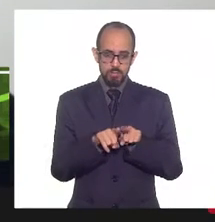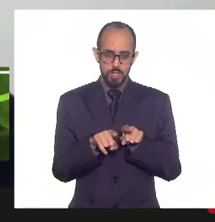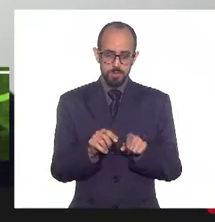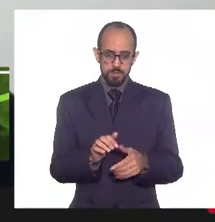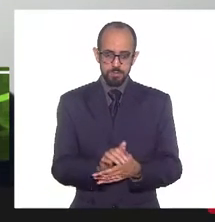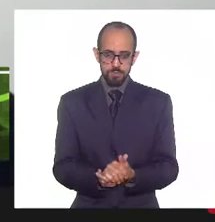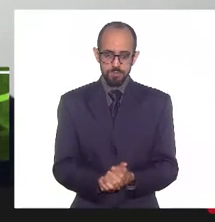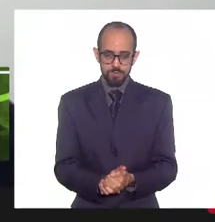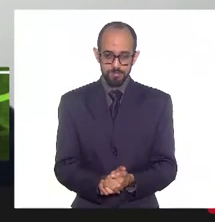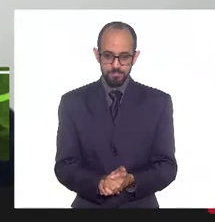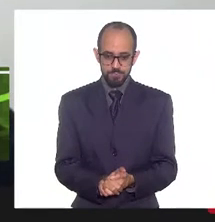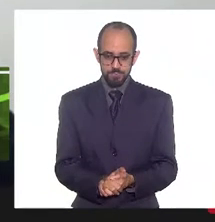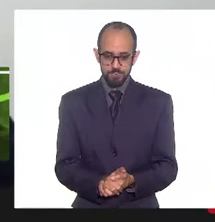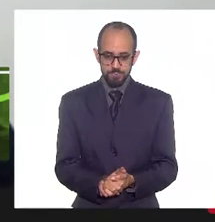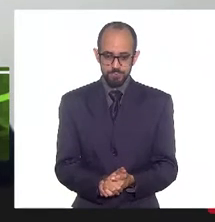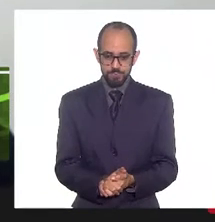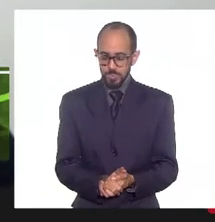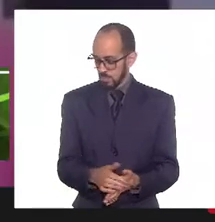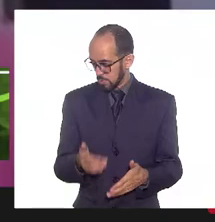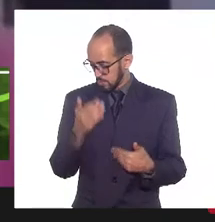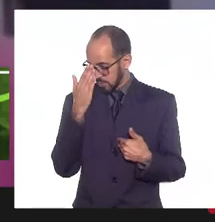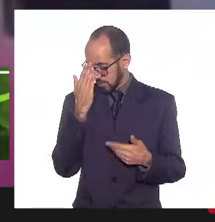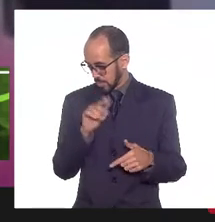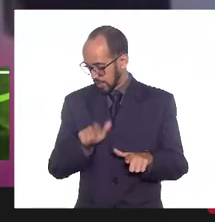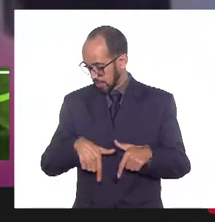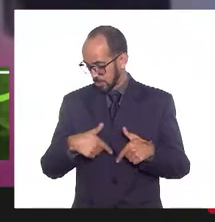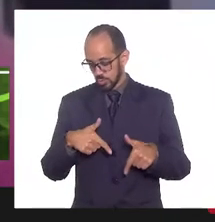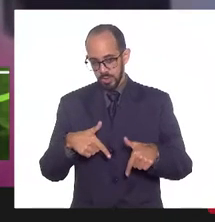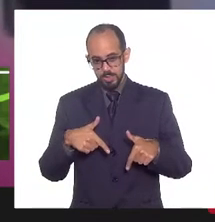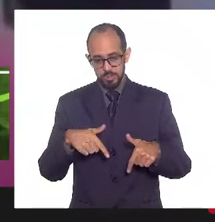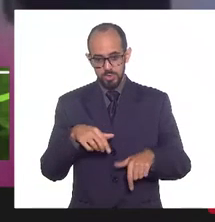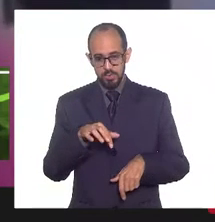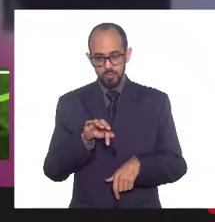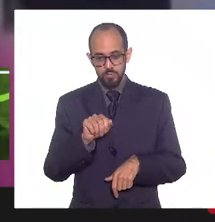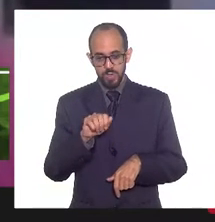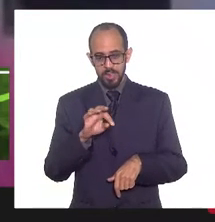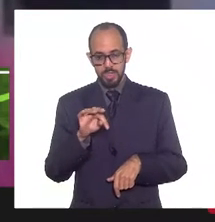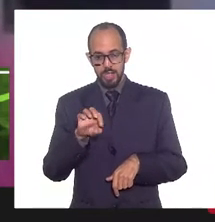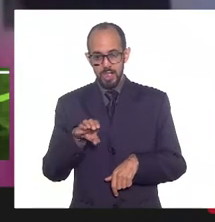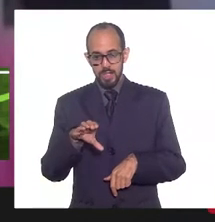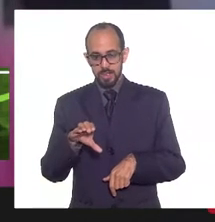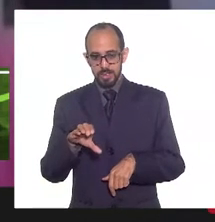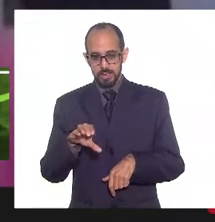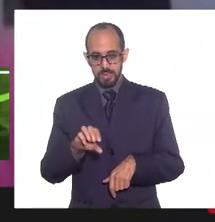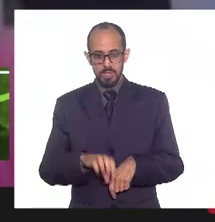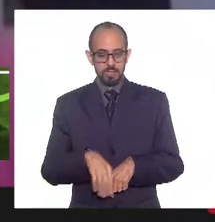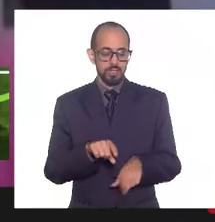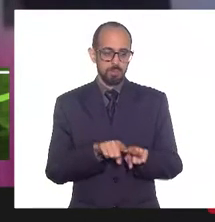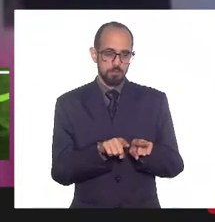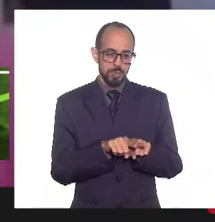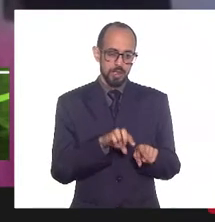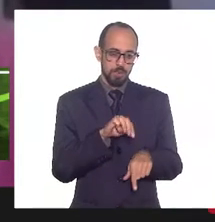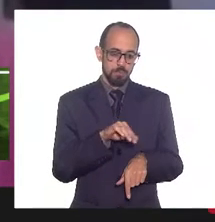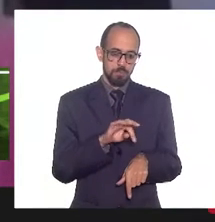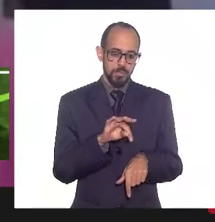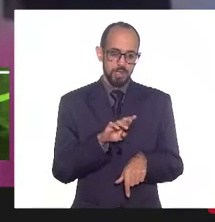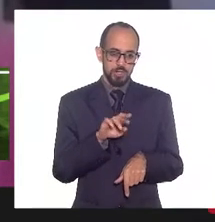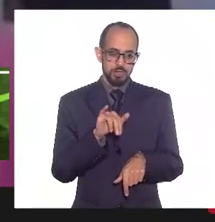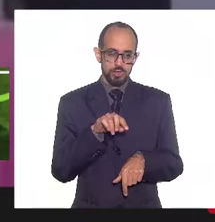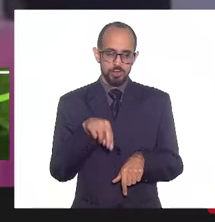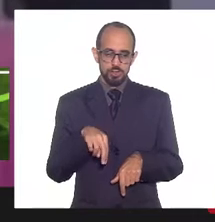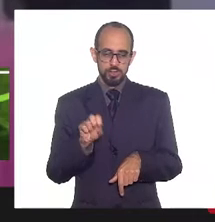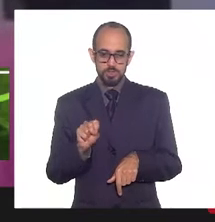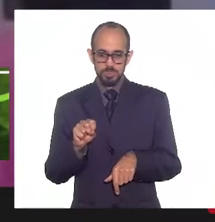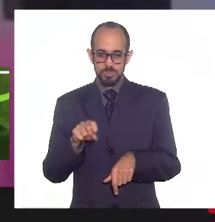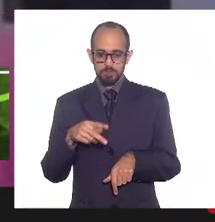deputado pela sua atuação na FAETEC na Martins Pena na cultura a gente precisa cada vez mais de parceiros